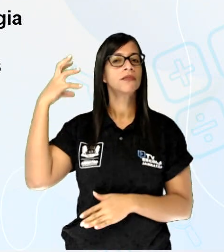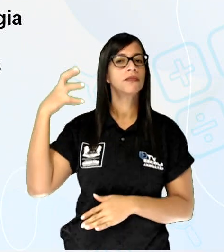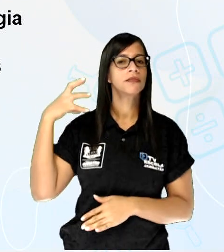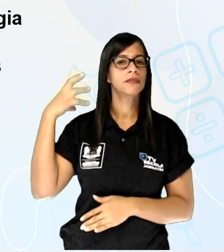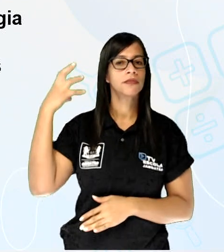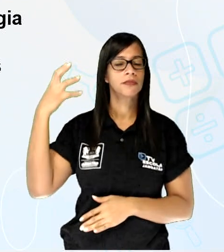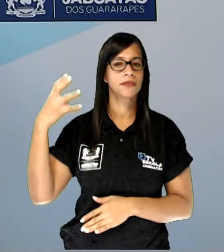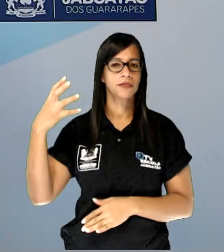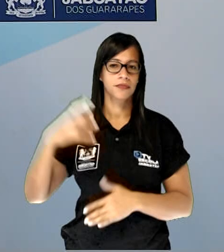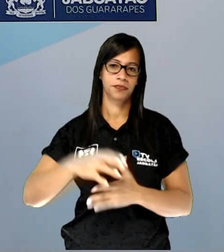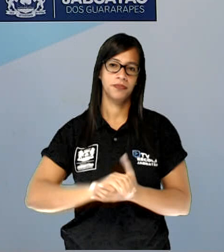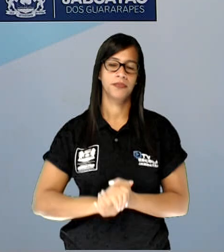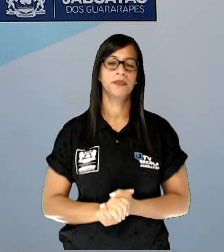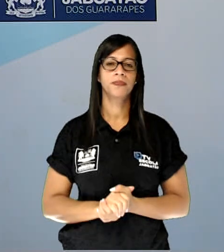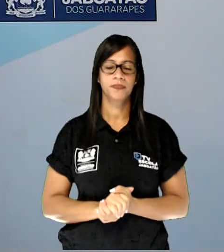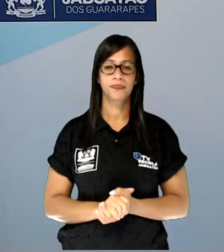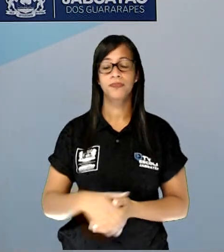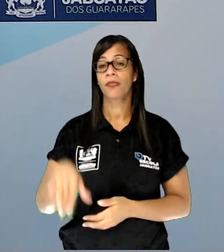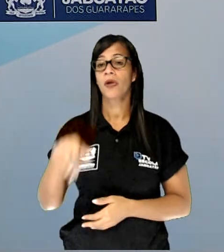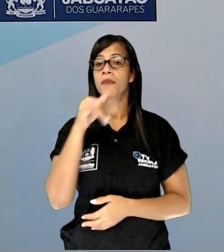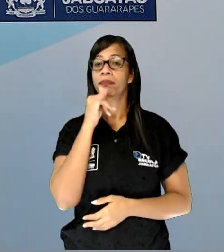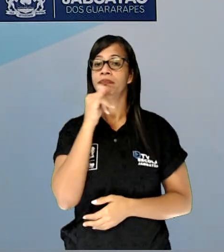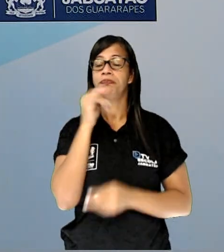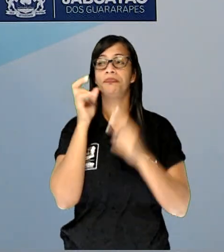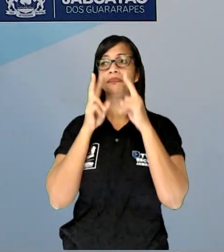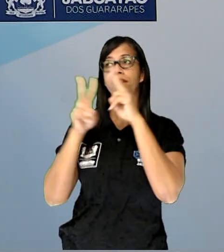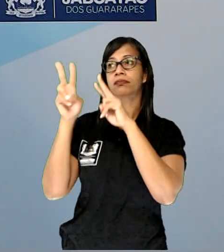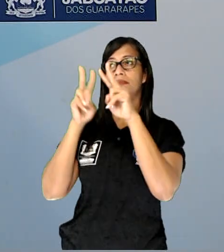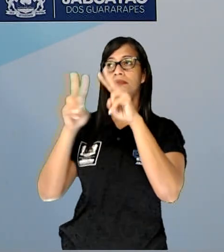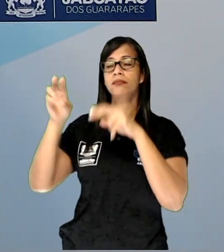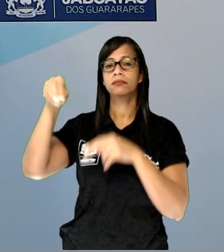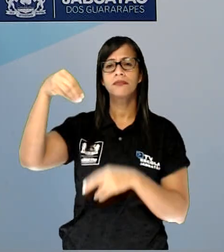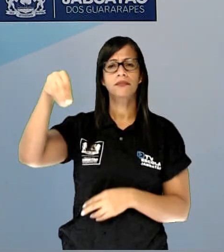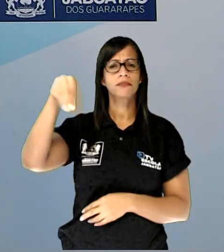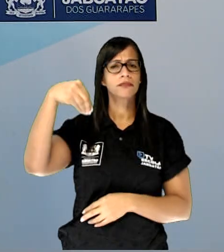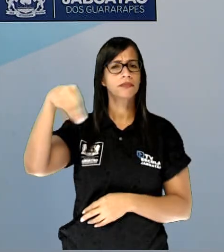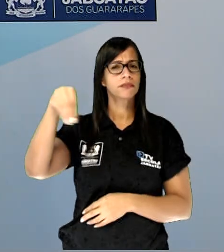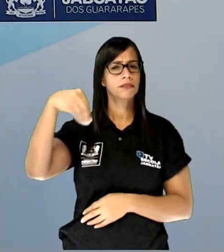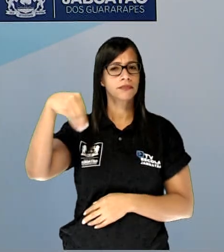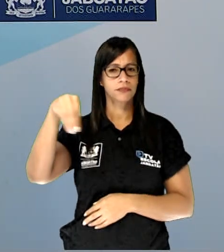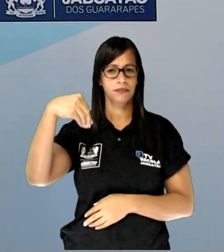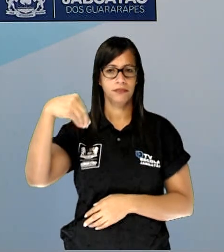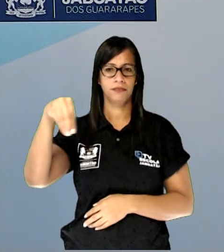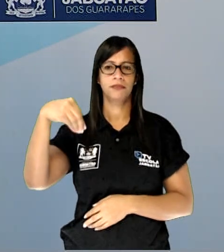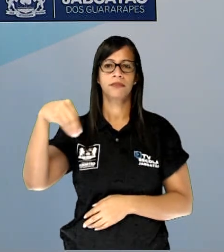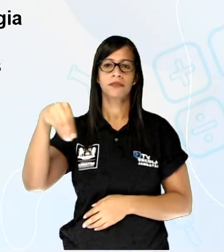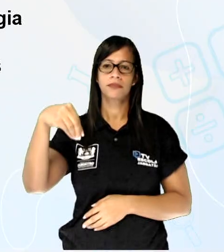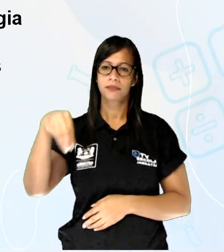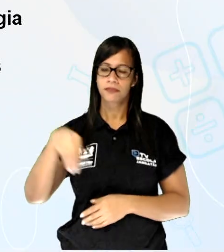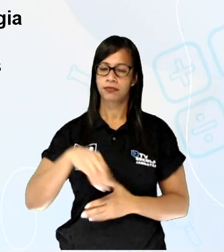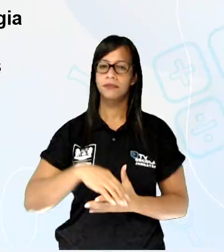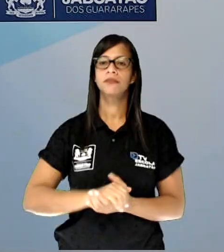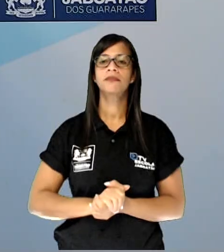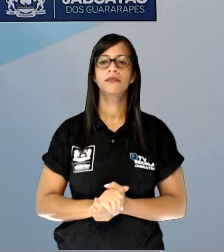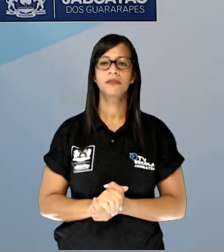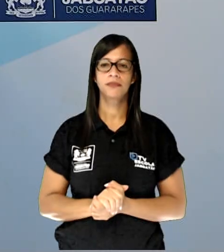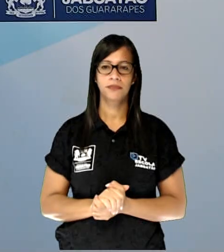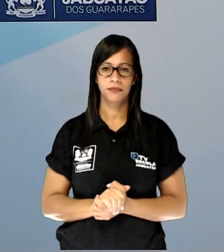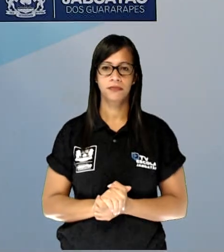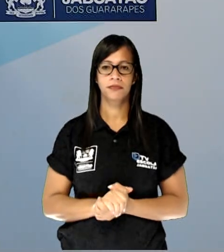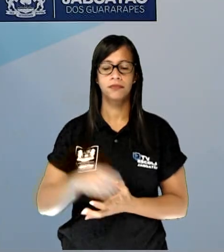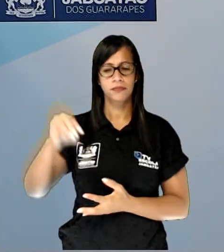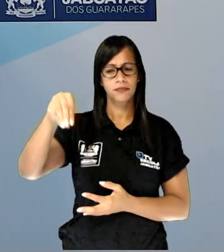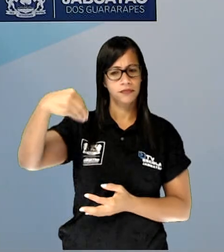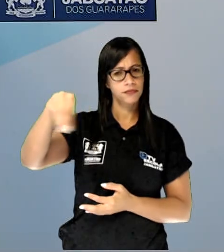só, gente, eu botei aqui o exemplo de um sino, quando ele faz o barulho, tá? E aí, quando ele faz